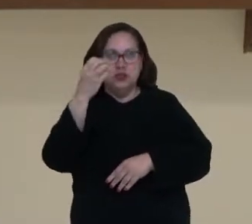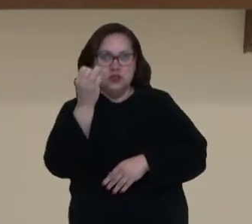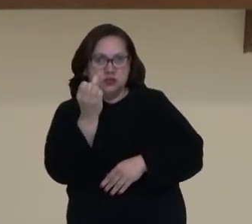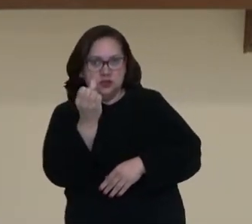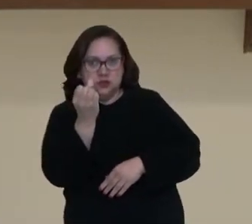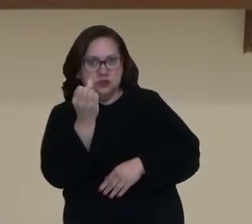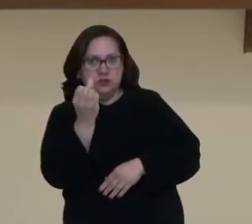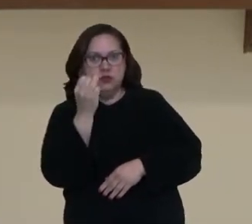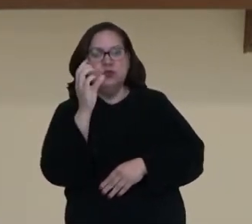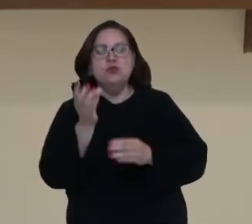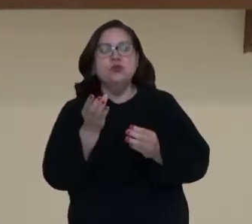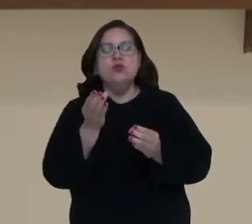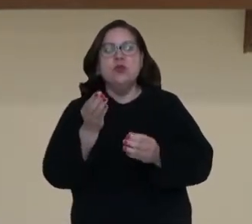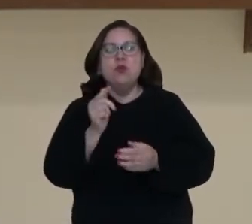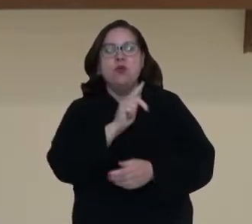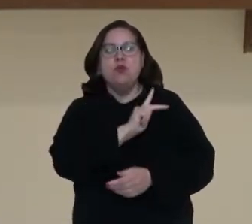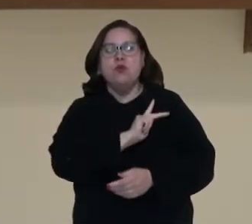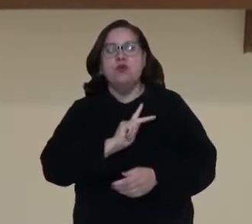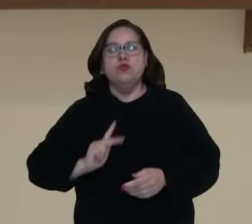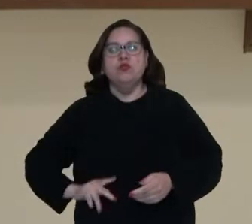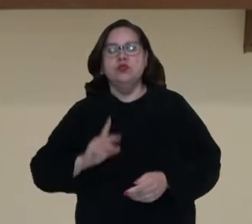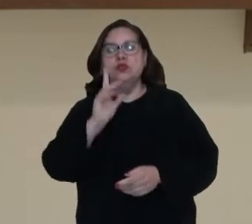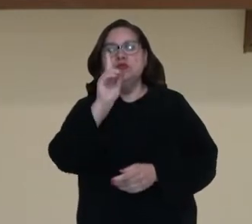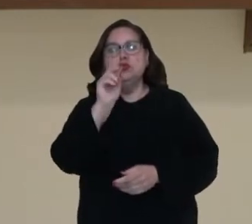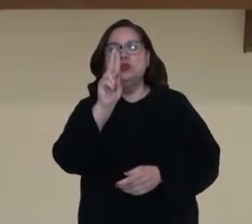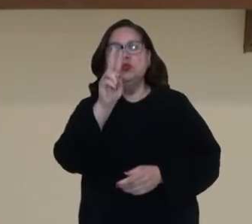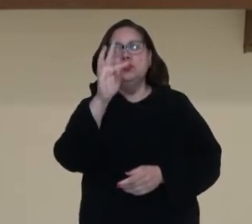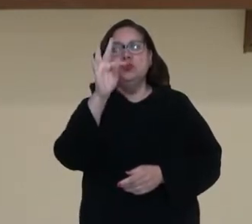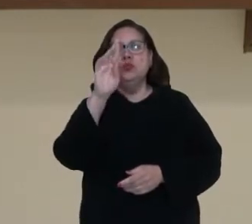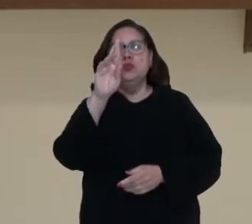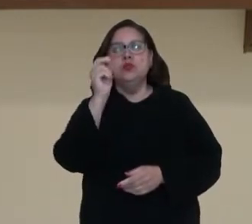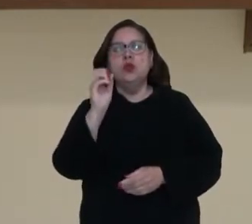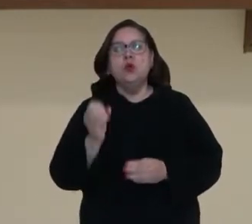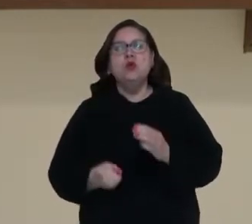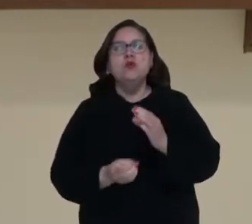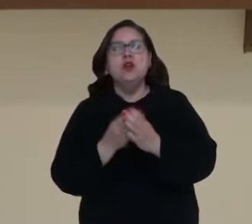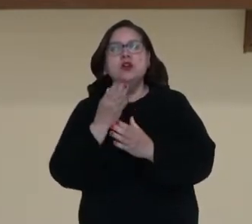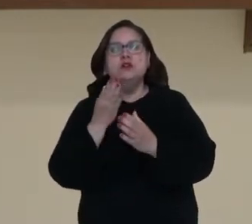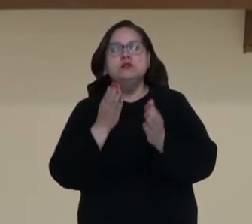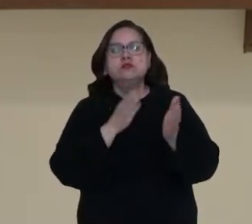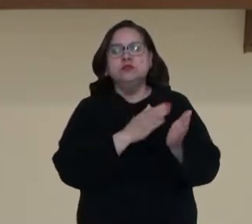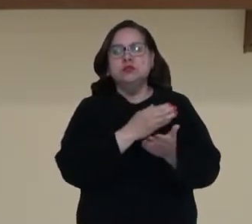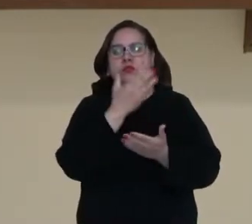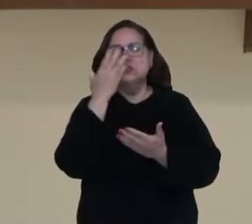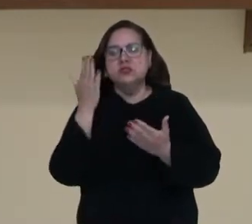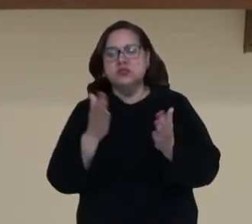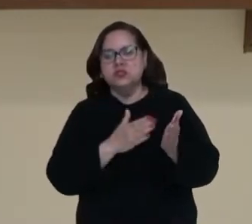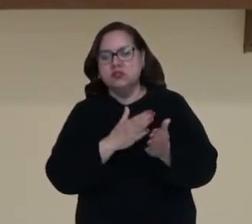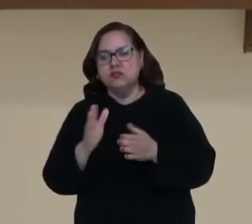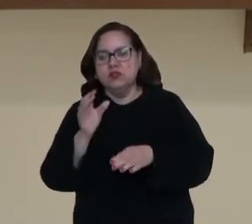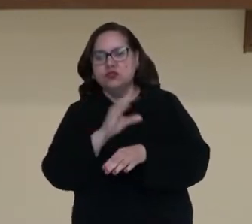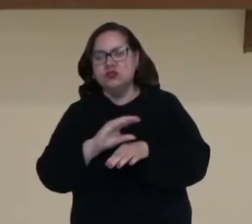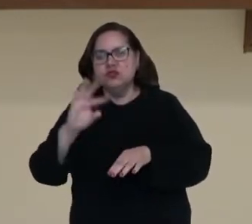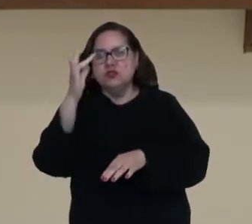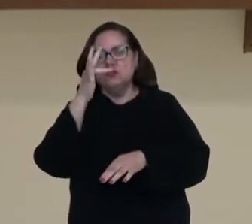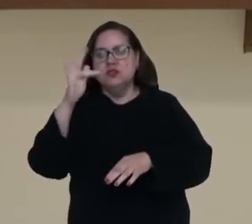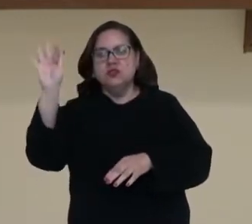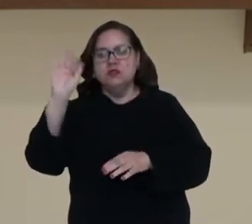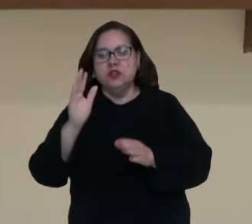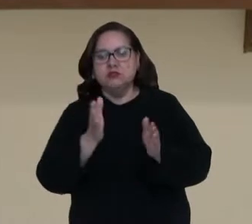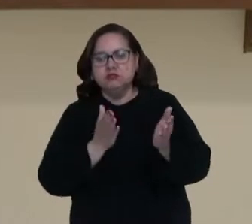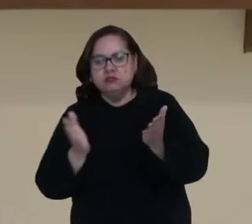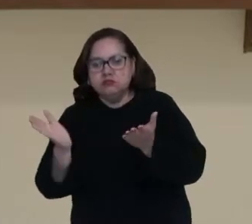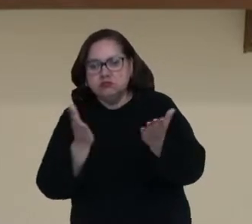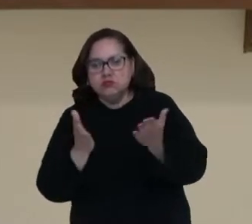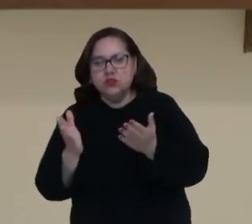1946 e o governo de Dutra. Como é que vai se constituir esse governo? Como essa Constituição vai estar aliada